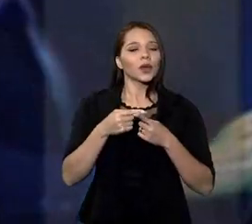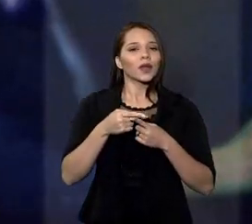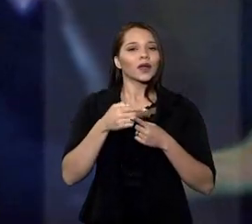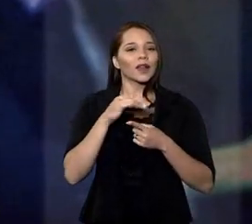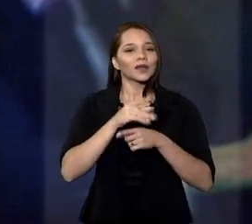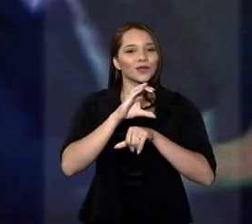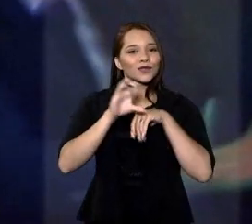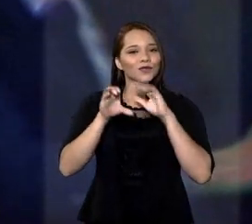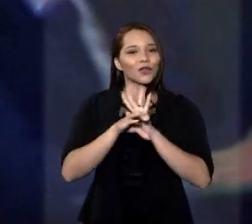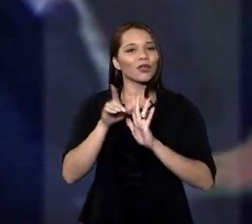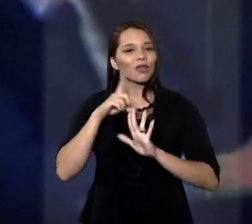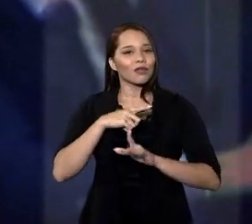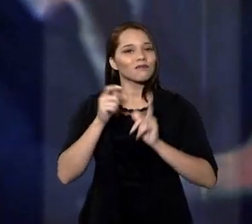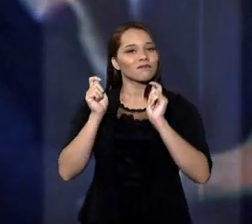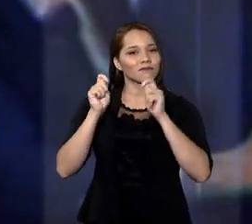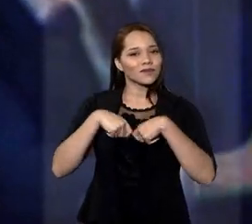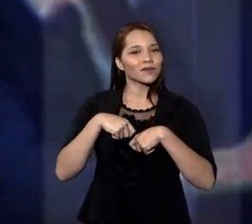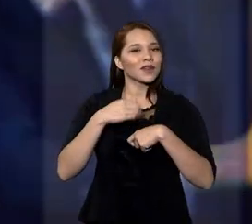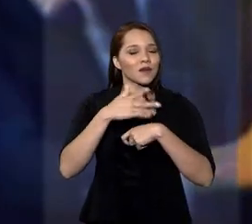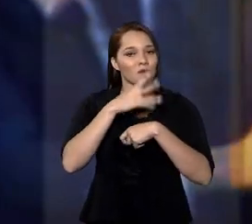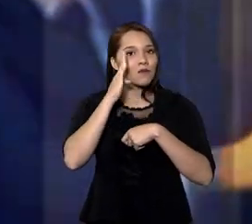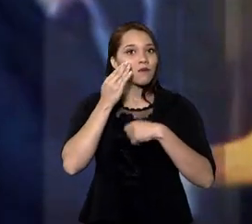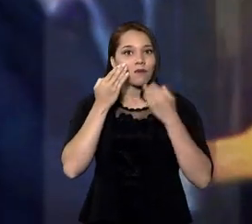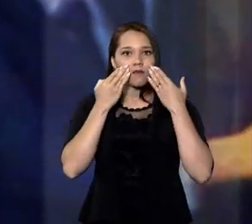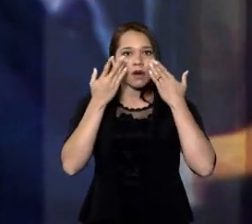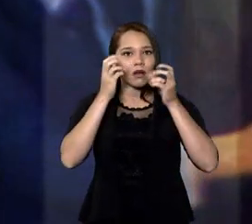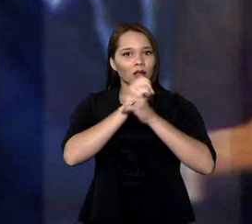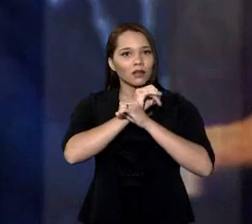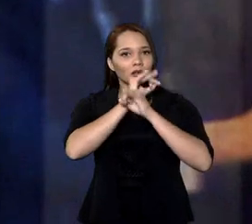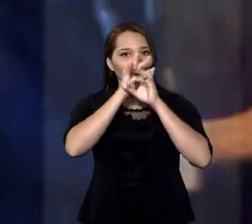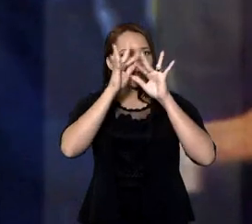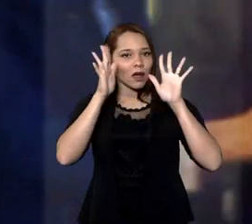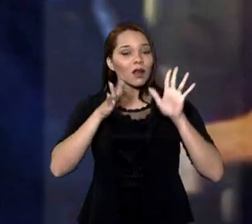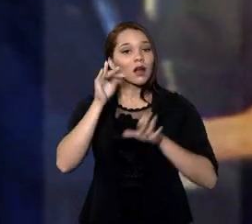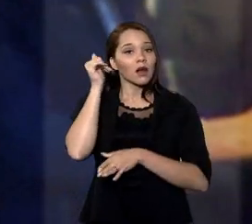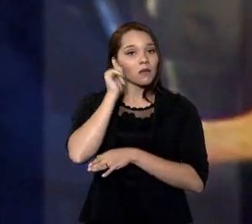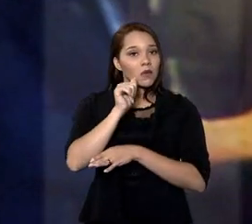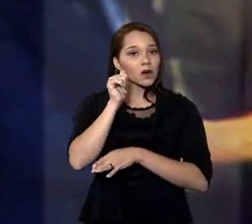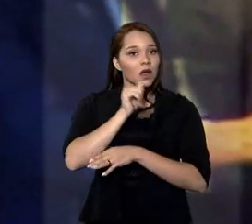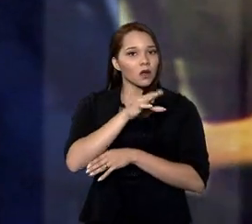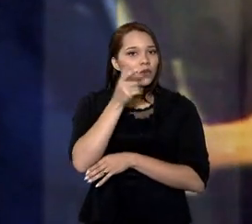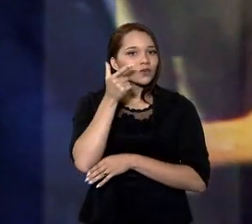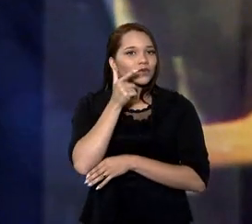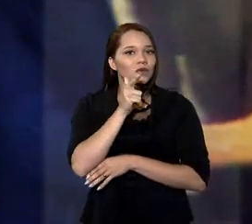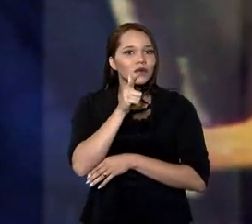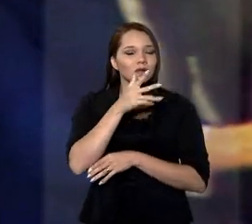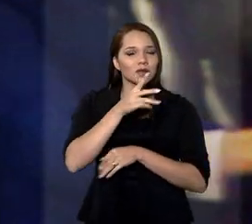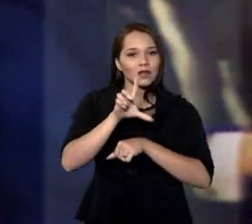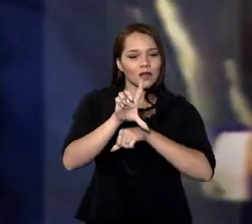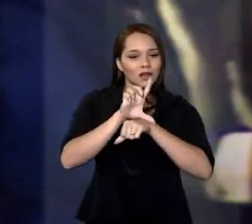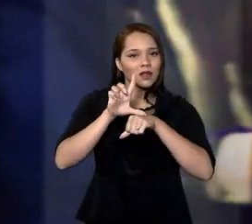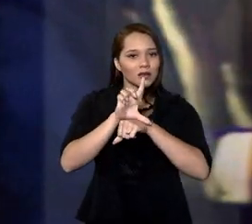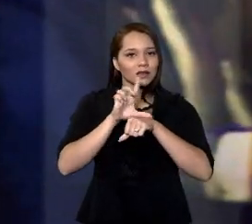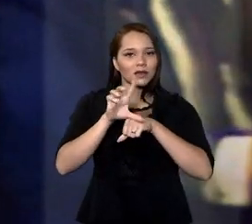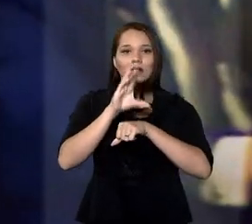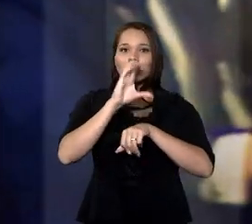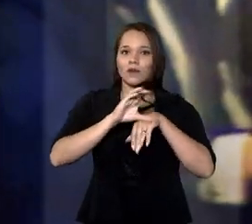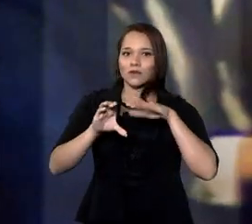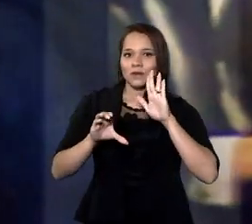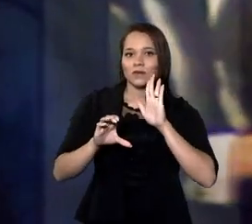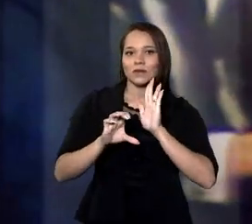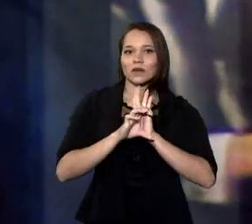a de uma maneira muito clara e ir direto conquistar sem legenda a funcionar com